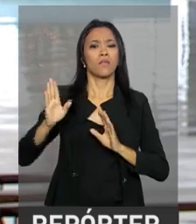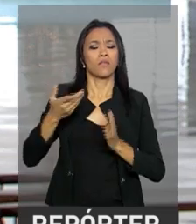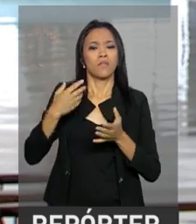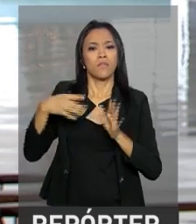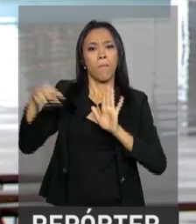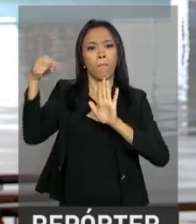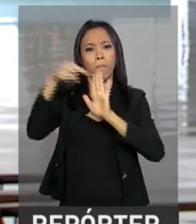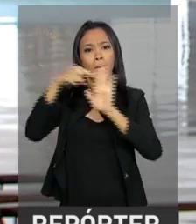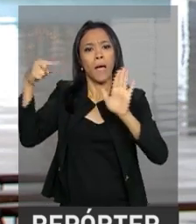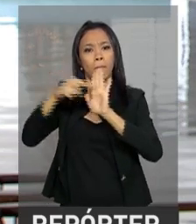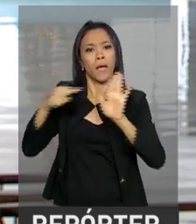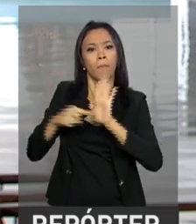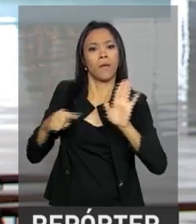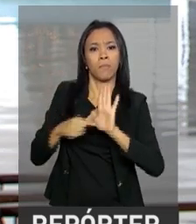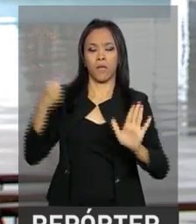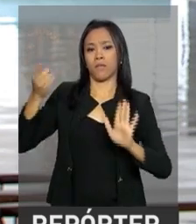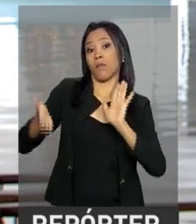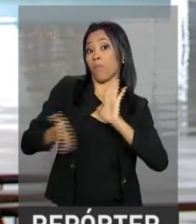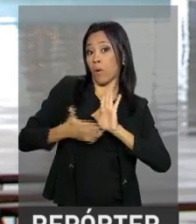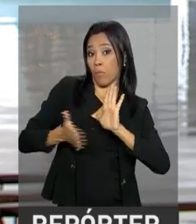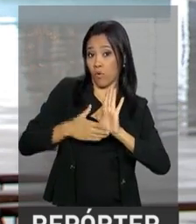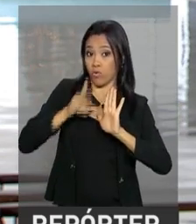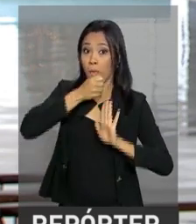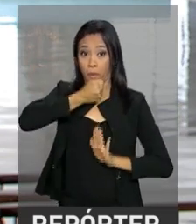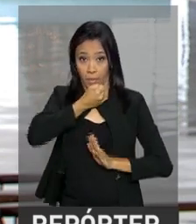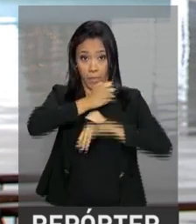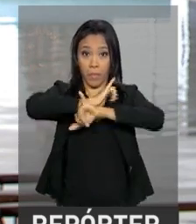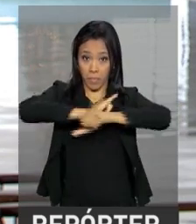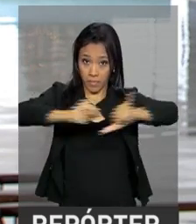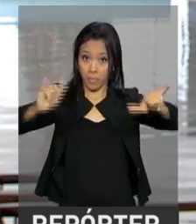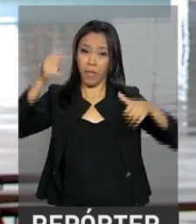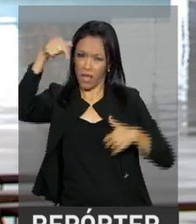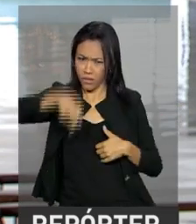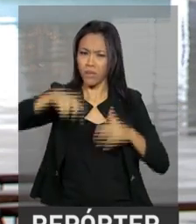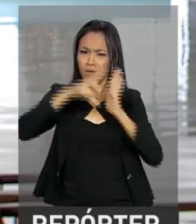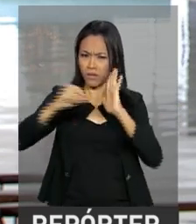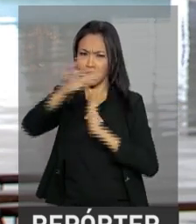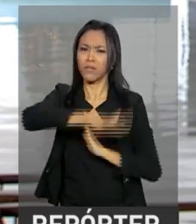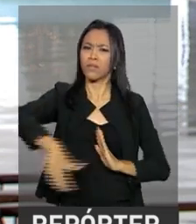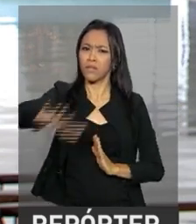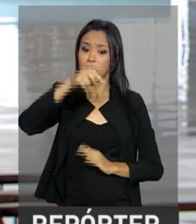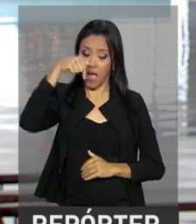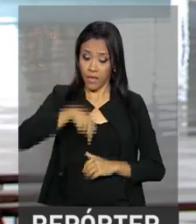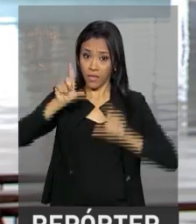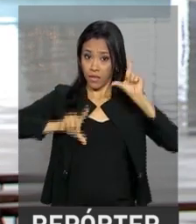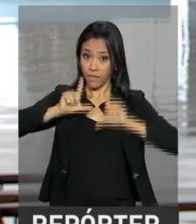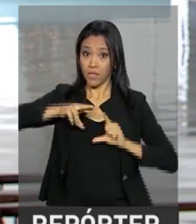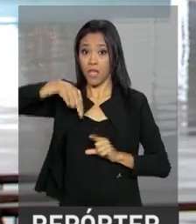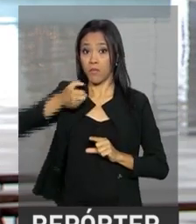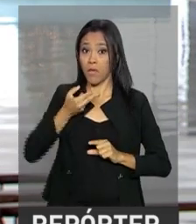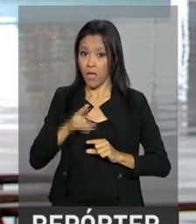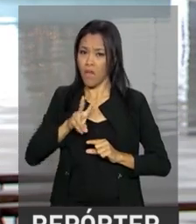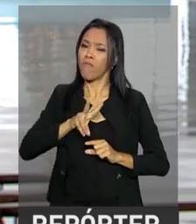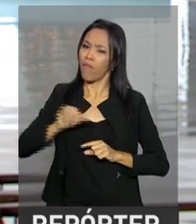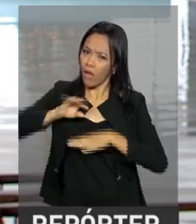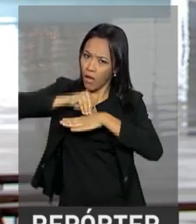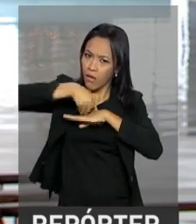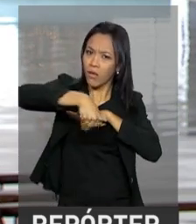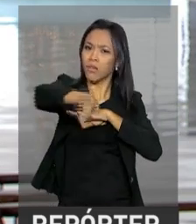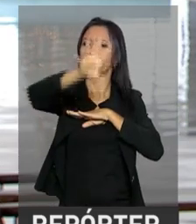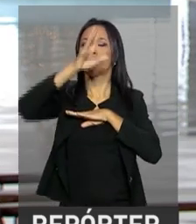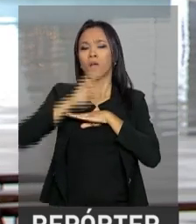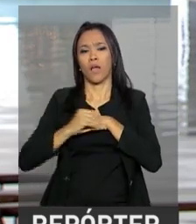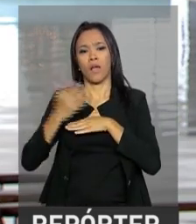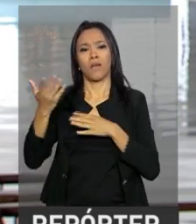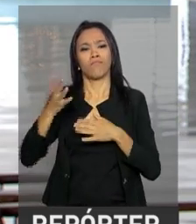Previdência Social em uma entrevista coletiva uma entrevista aqui no Palácio do Planalto TV NBR Transmite ao vivo essa entrevista